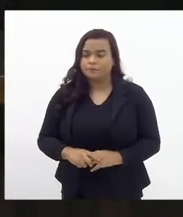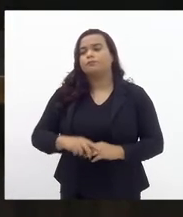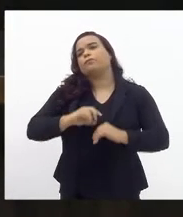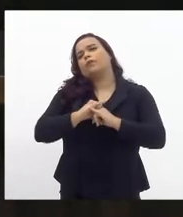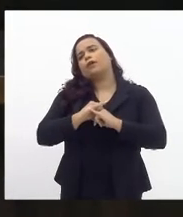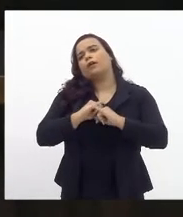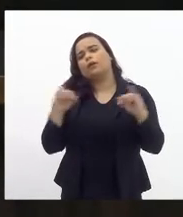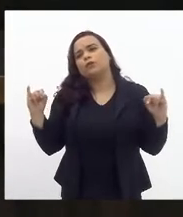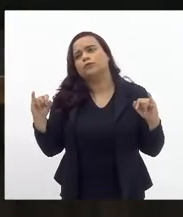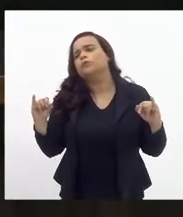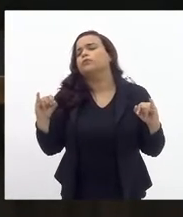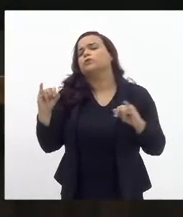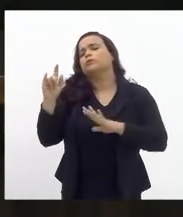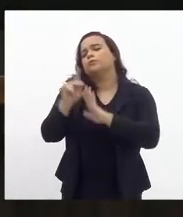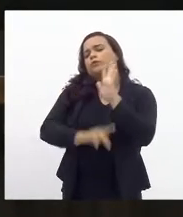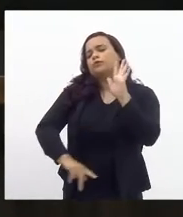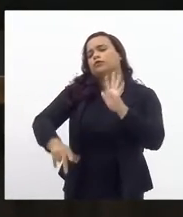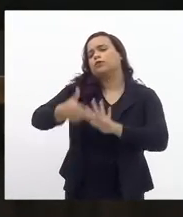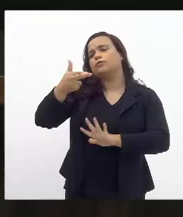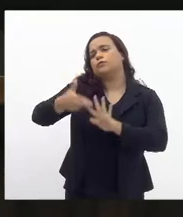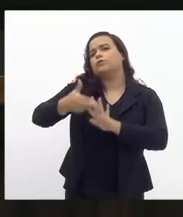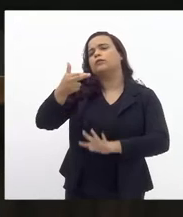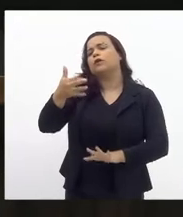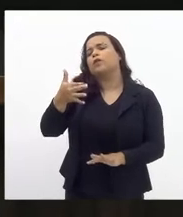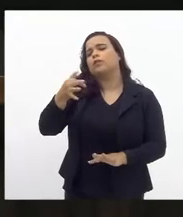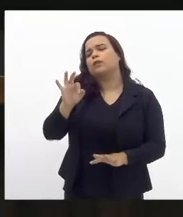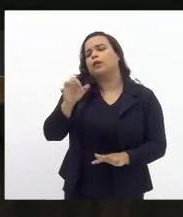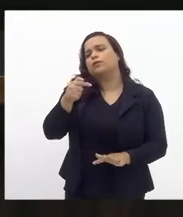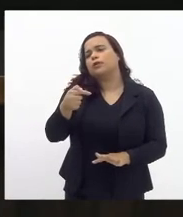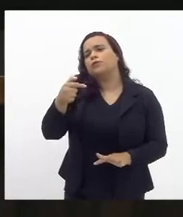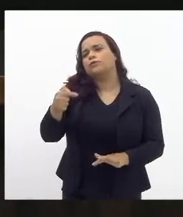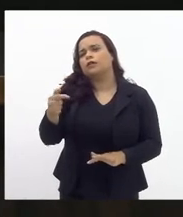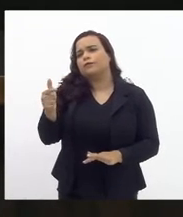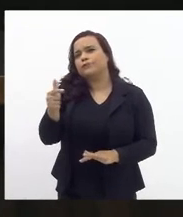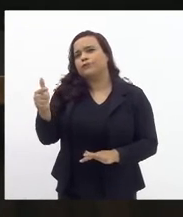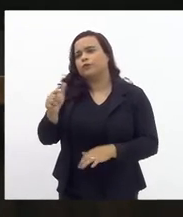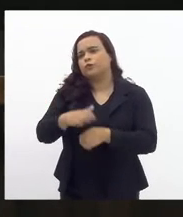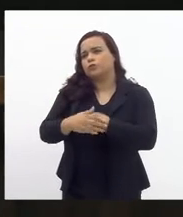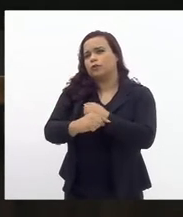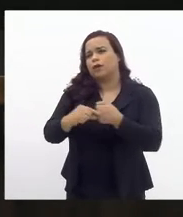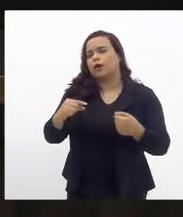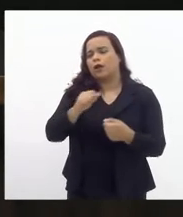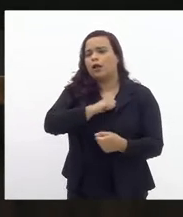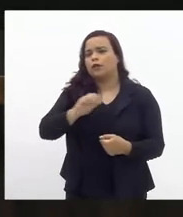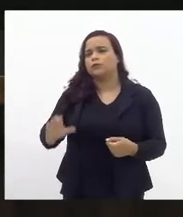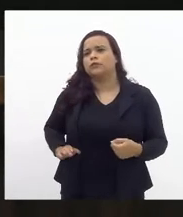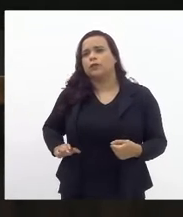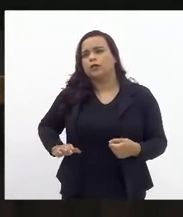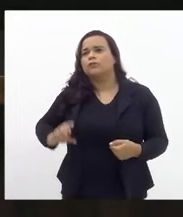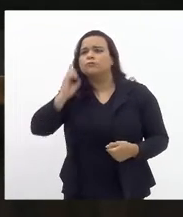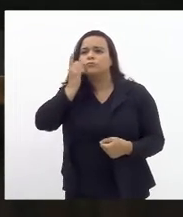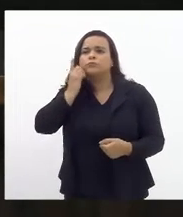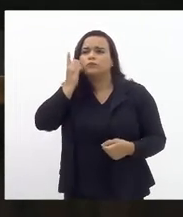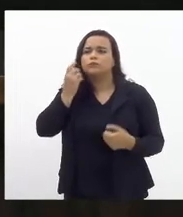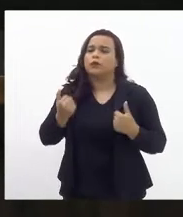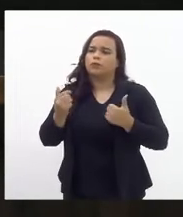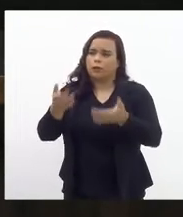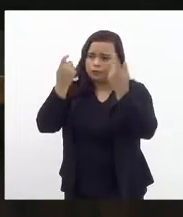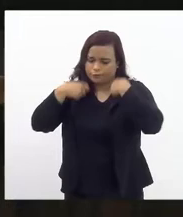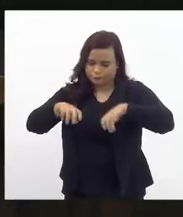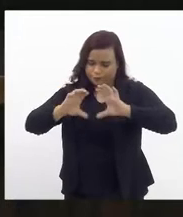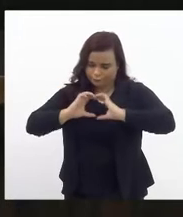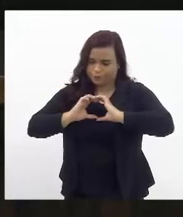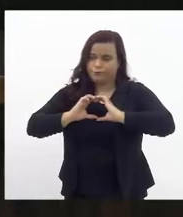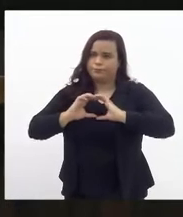Anuncio, projeto de resolução número 1077 de 22, de autoria do deputado André Siciliano, que concede a medalha Tiradentes,